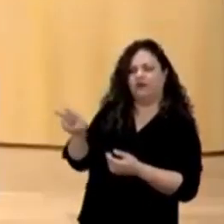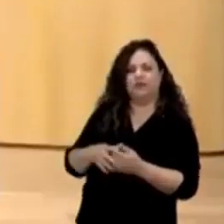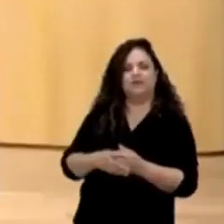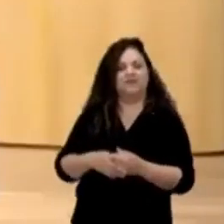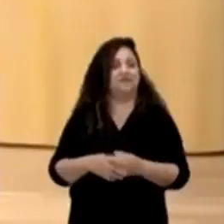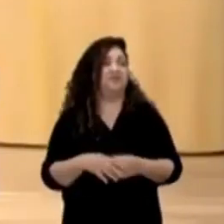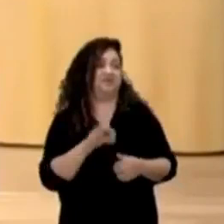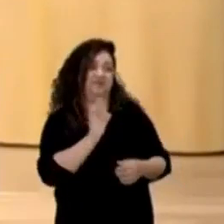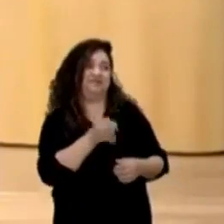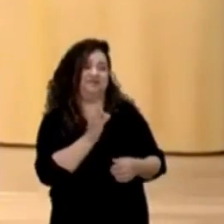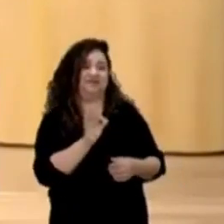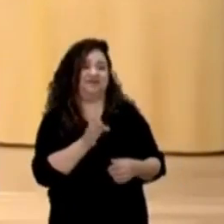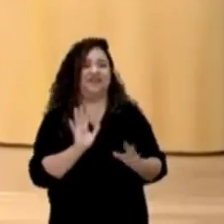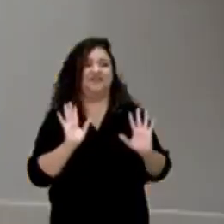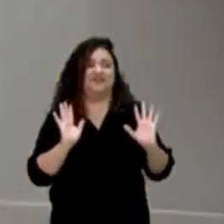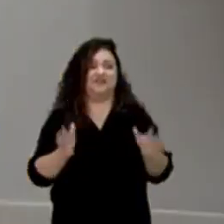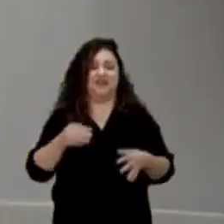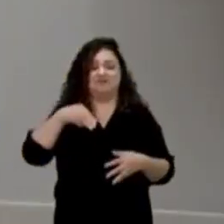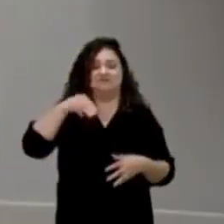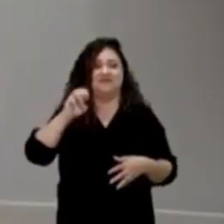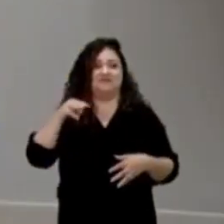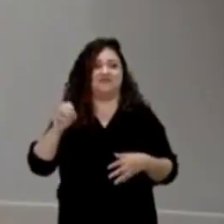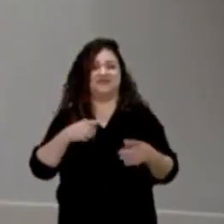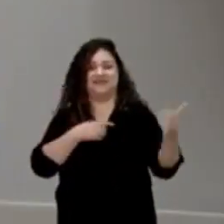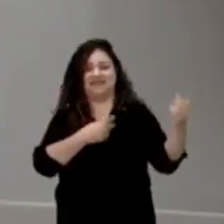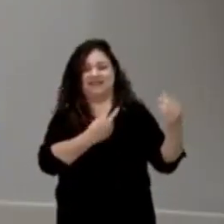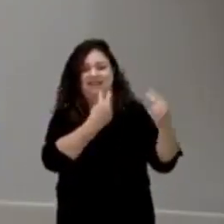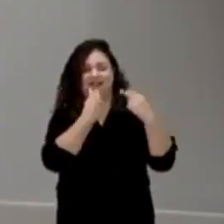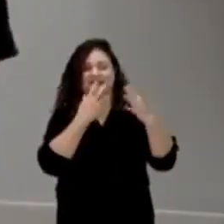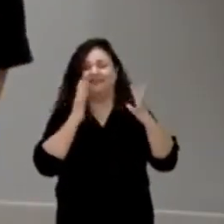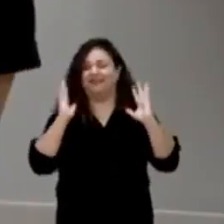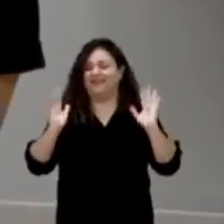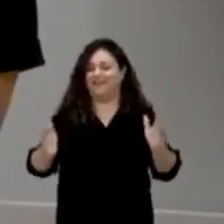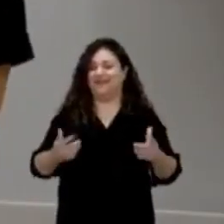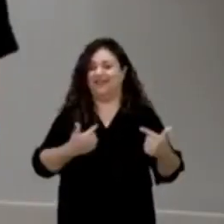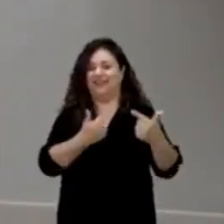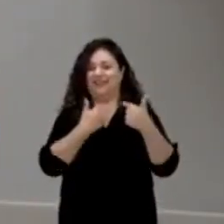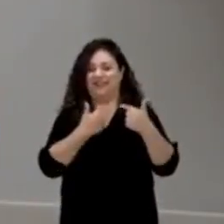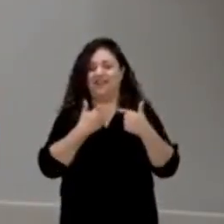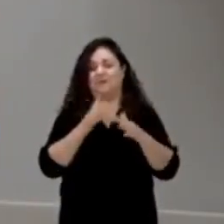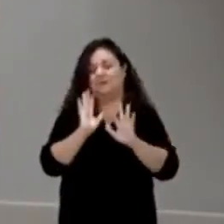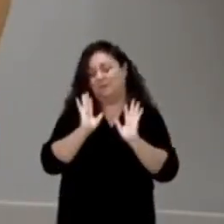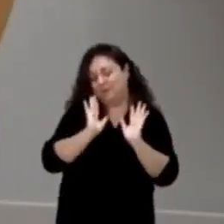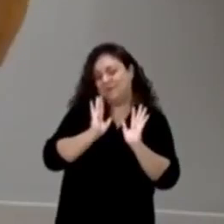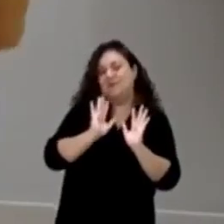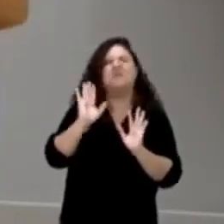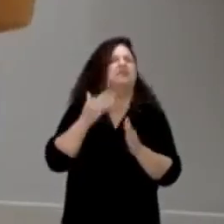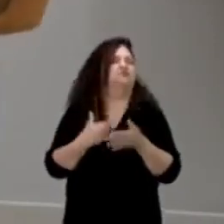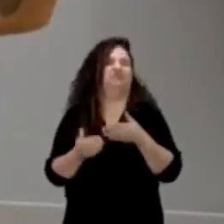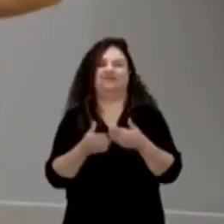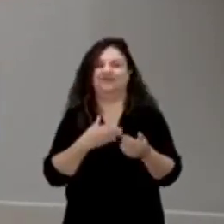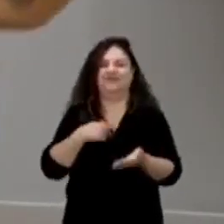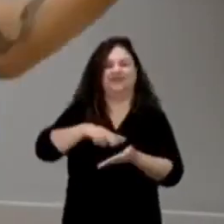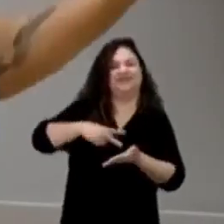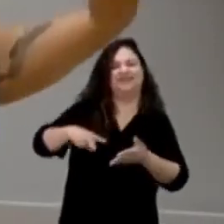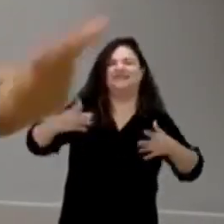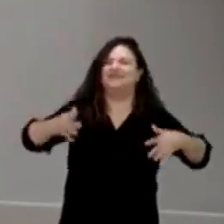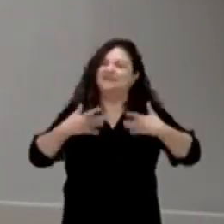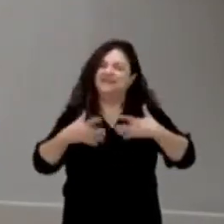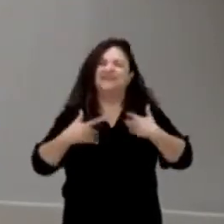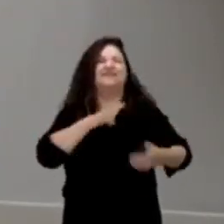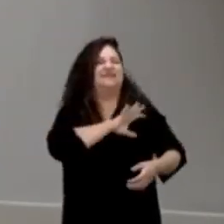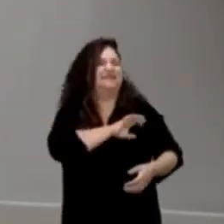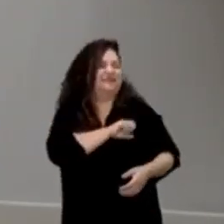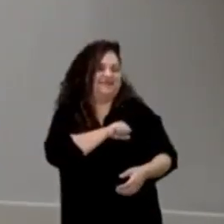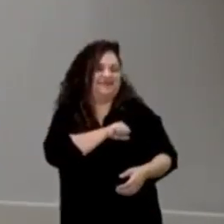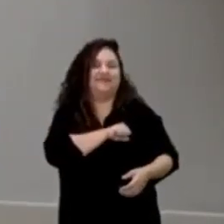fizeram até meme comigo dançando, né? O pessoal da Jornada X é assim, né? A nave mãe. Mas eu amo e é importante a gente dançar mesmo. E não